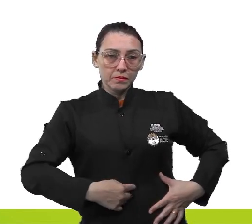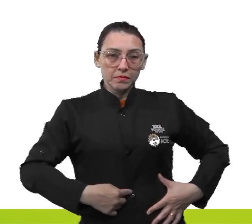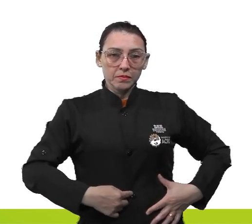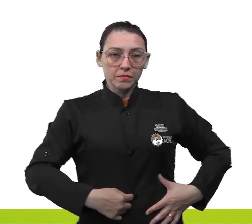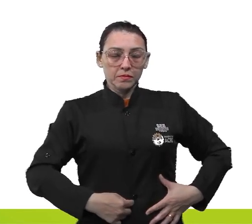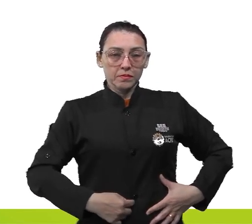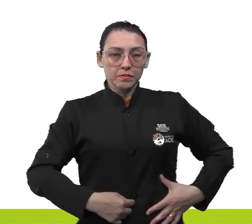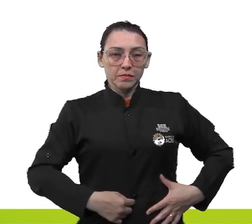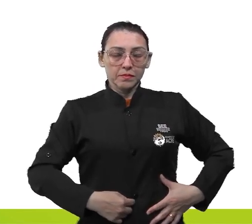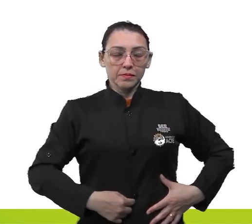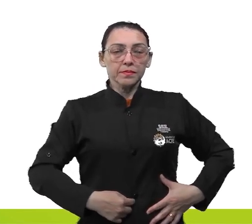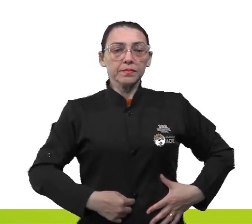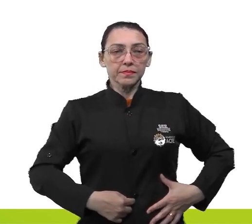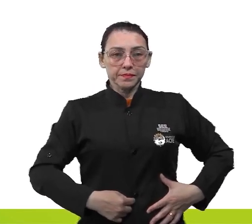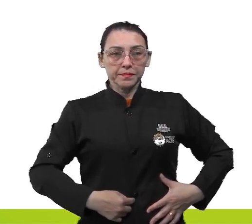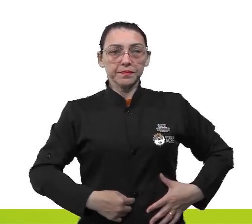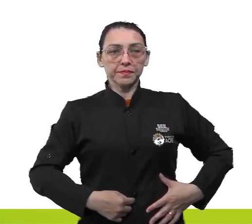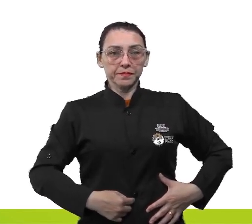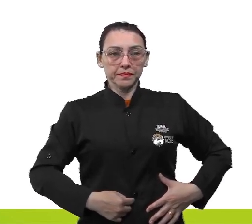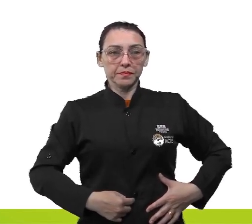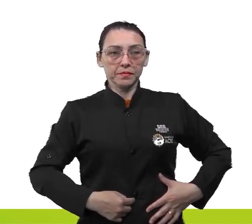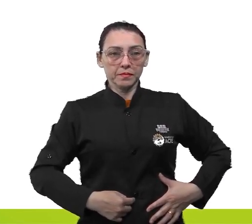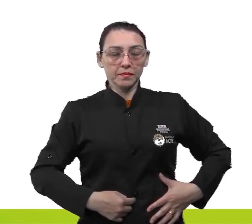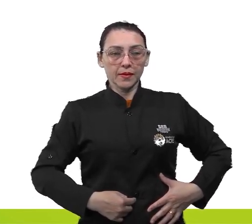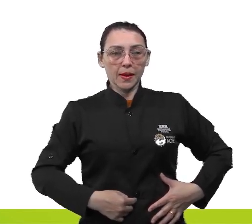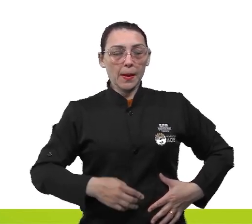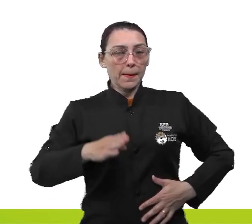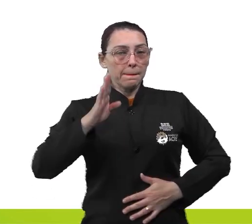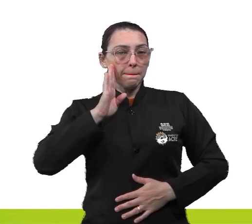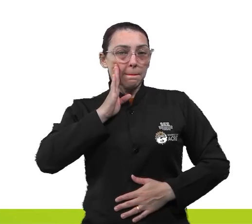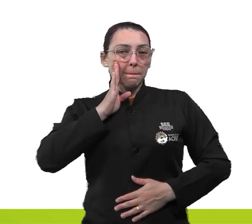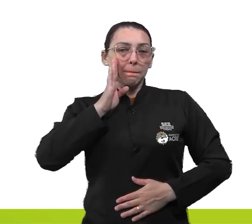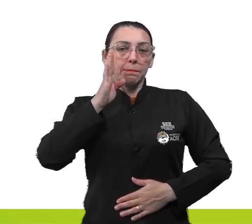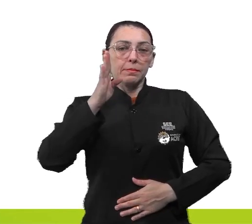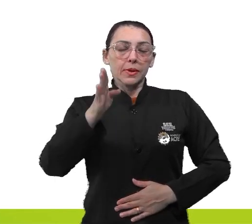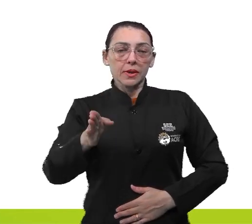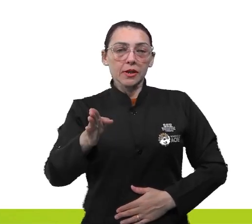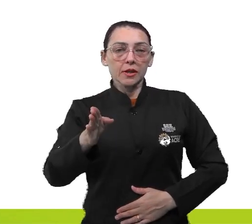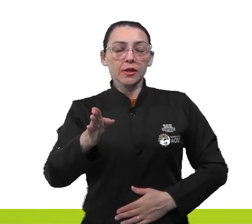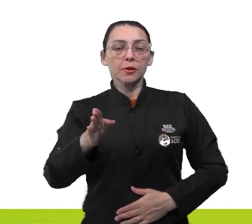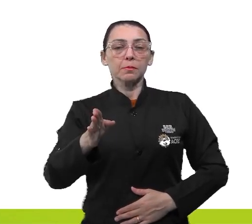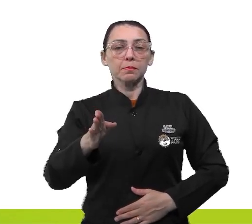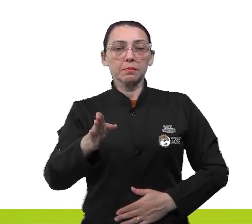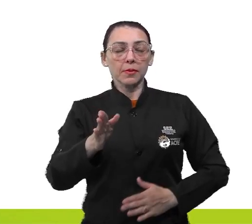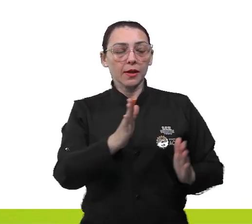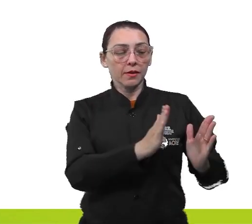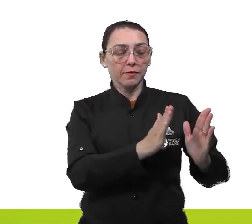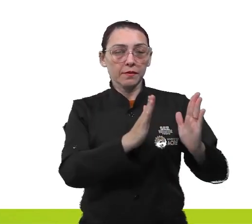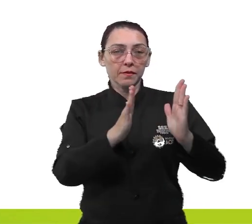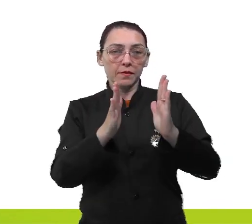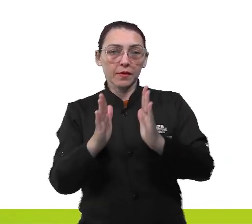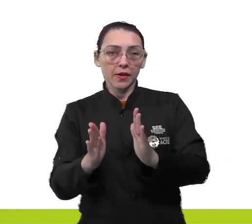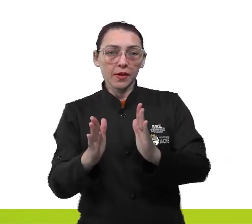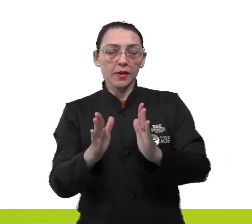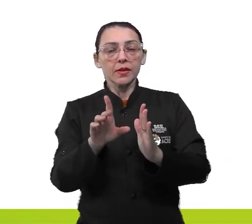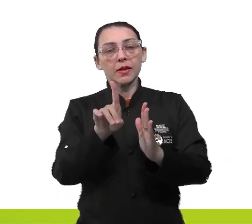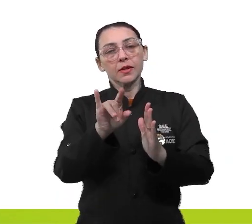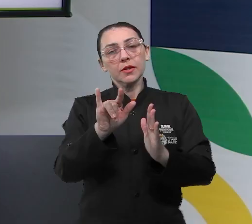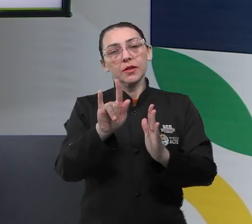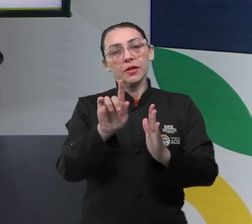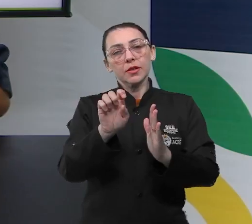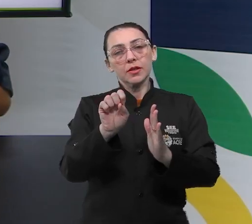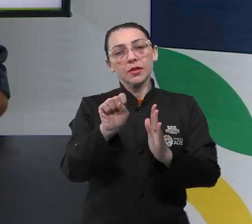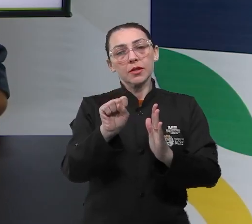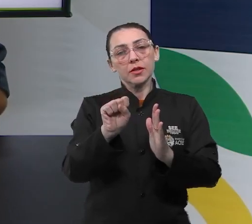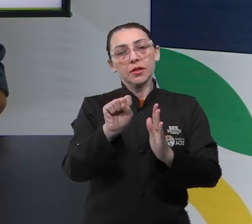delgado, tá? É aqui, pessoal, ocorre a principal, né, uma das principais fases da digestão, porque